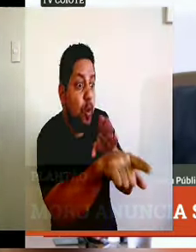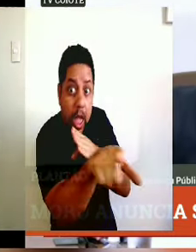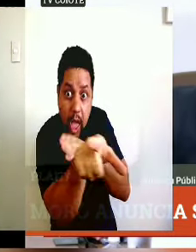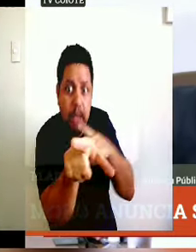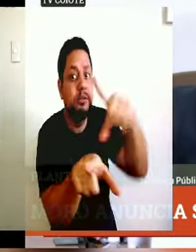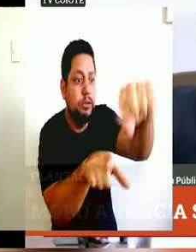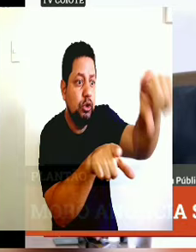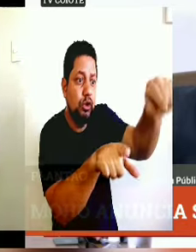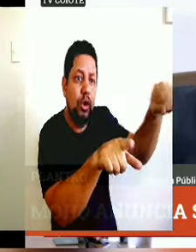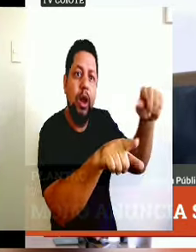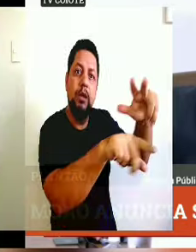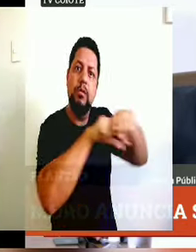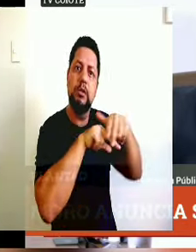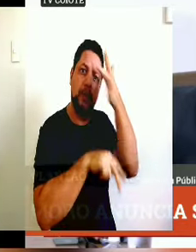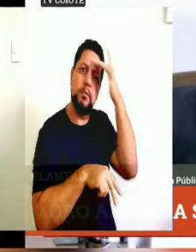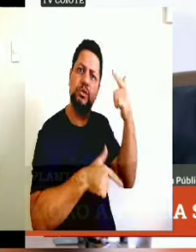os